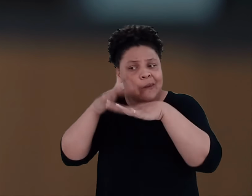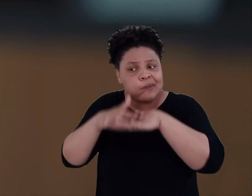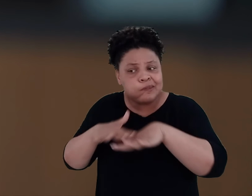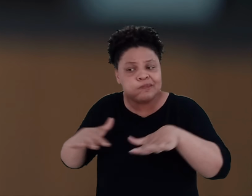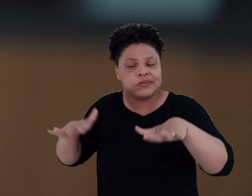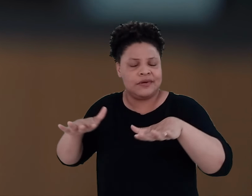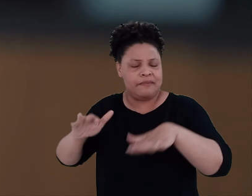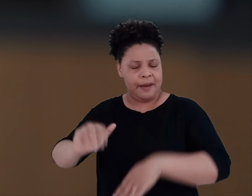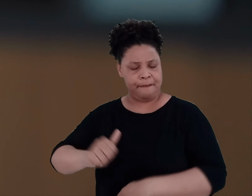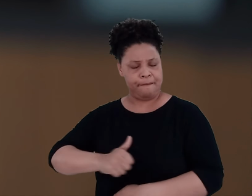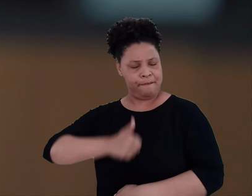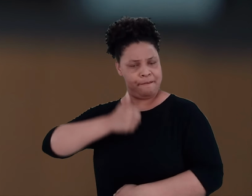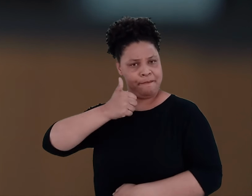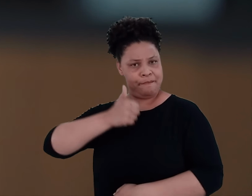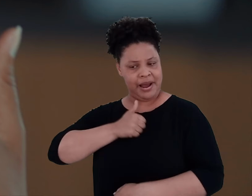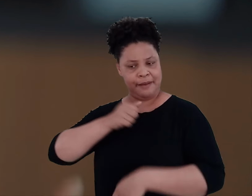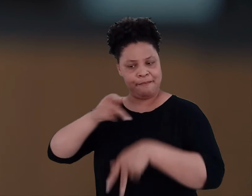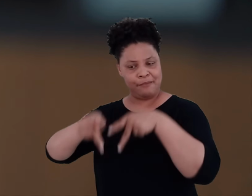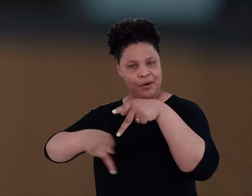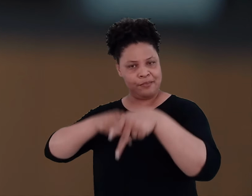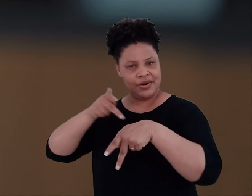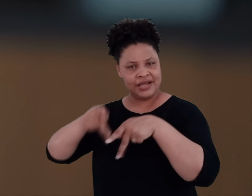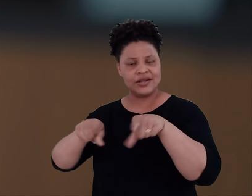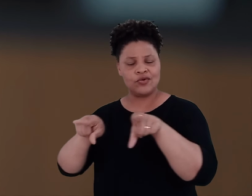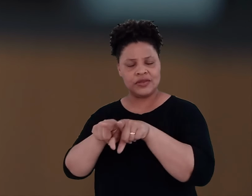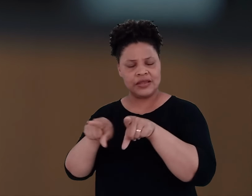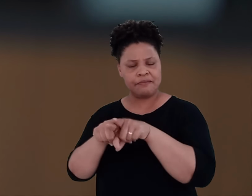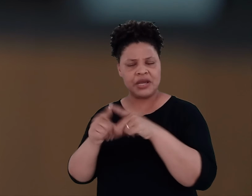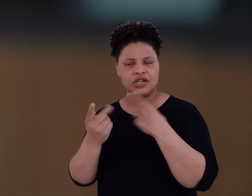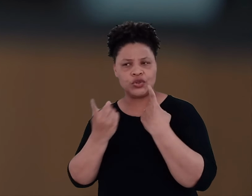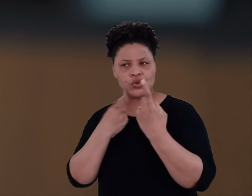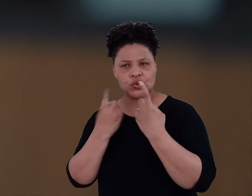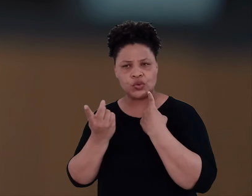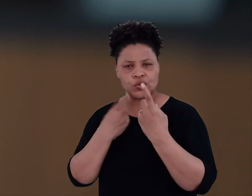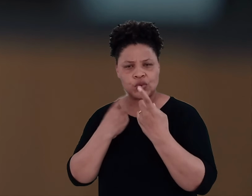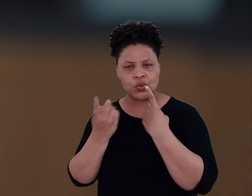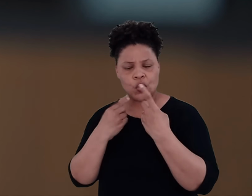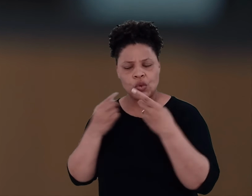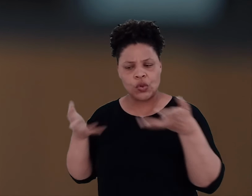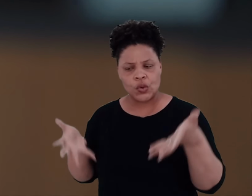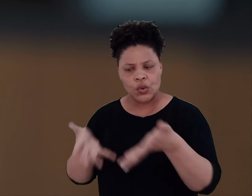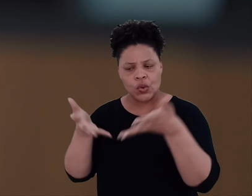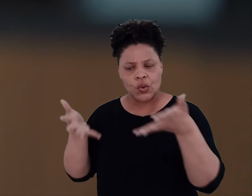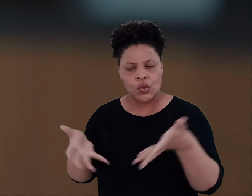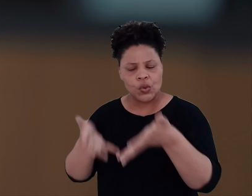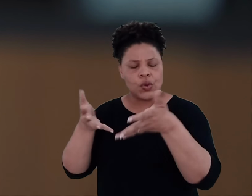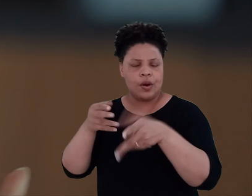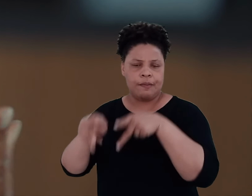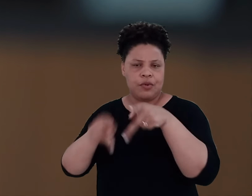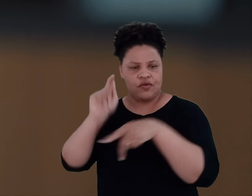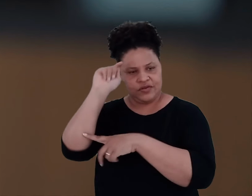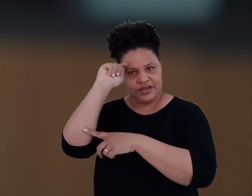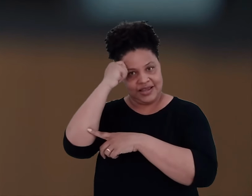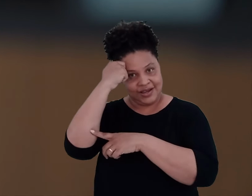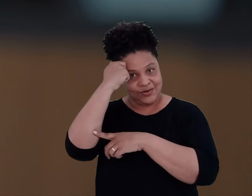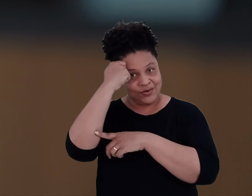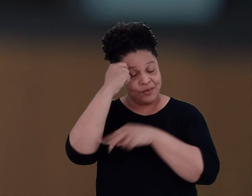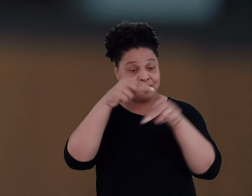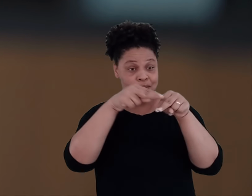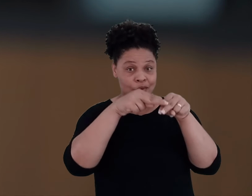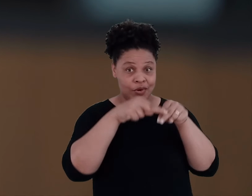fortalecer a autoestima da população e contrapor discursos que tentam menosprezar o povo negro. O conteúdo do Degriot